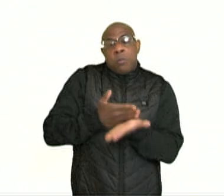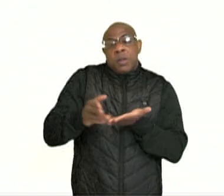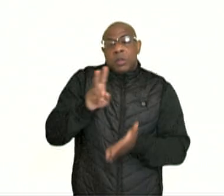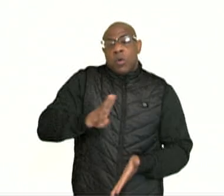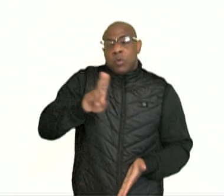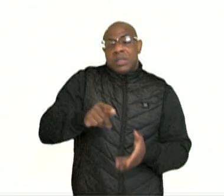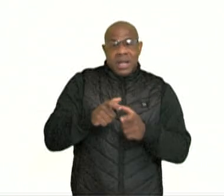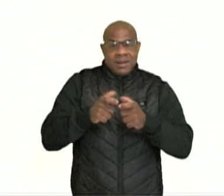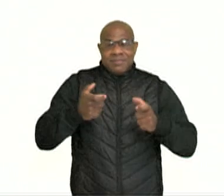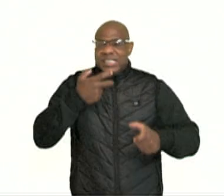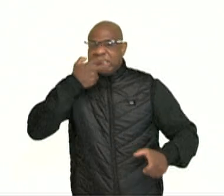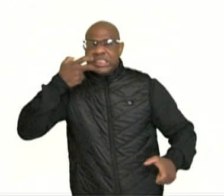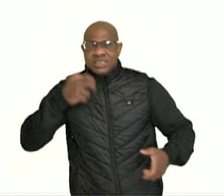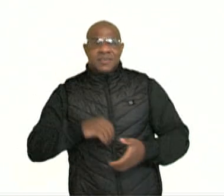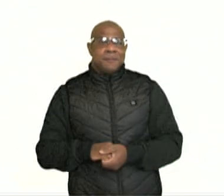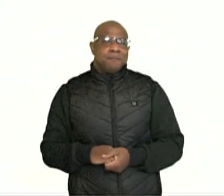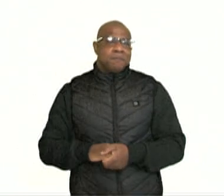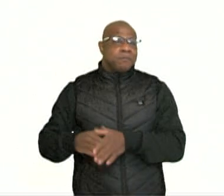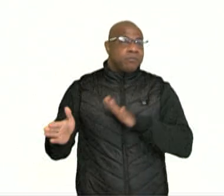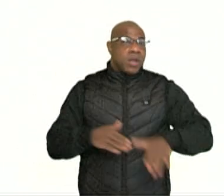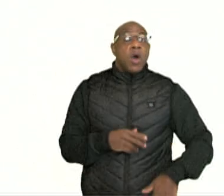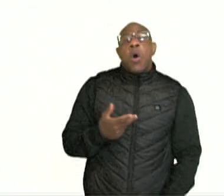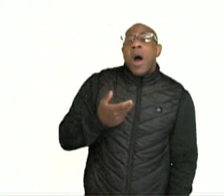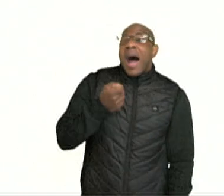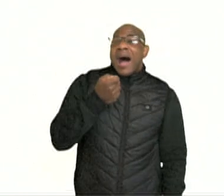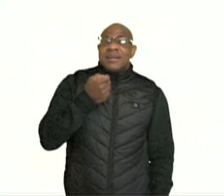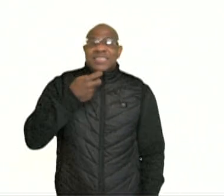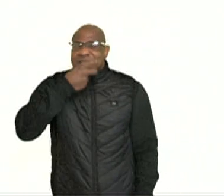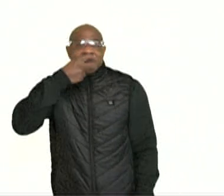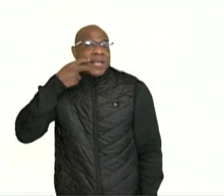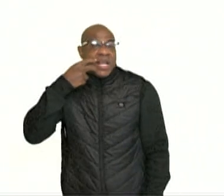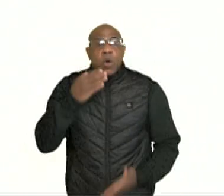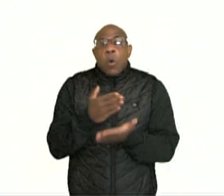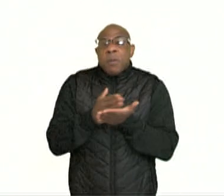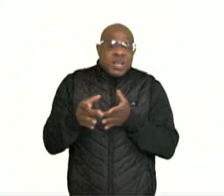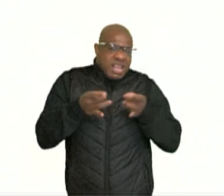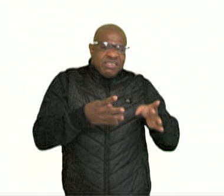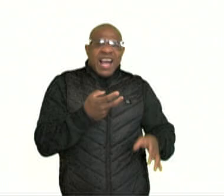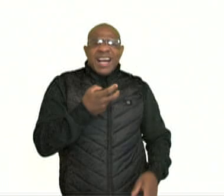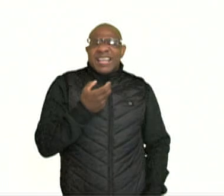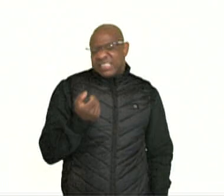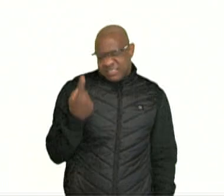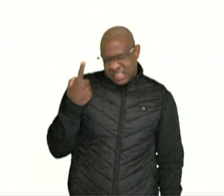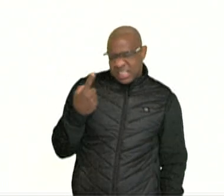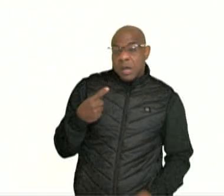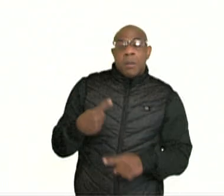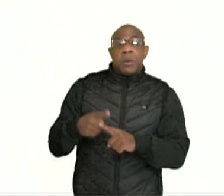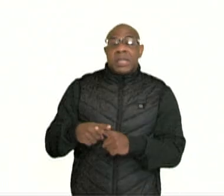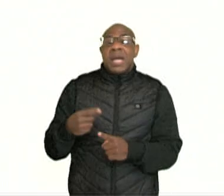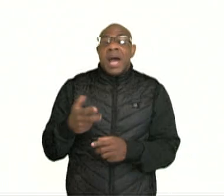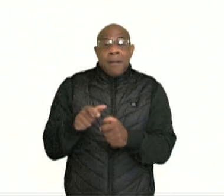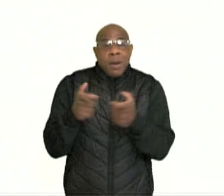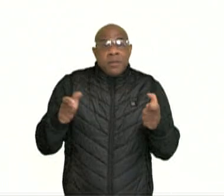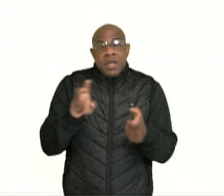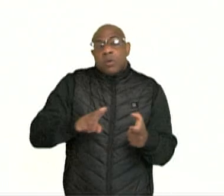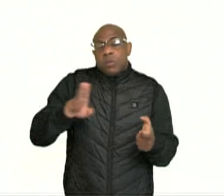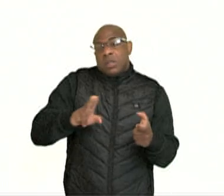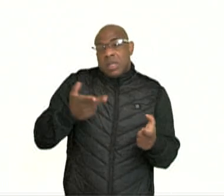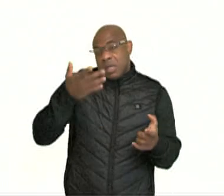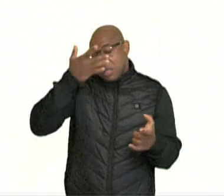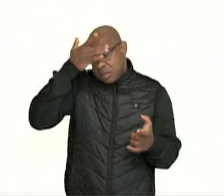Os aparelhos deixaram de ser estranhos quando as pessoas começaram a usar. Os aparelhos deixaram de ser estranhos. Fato